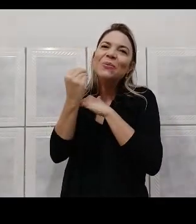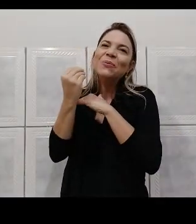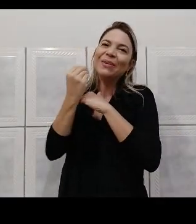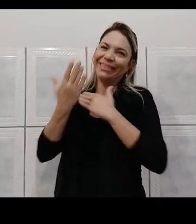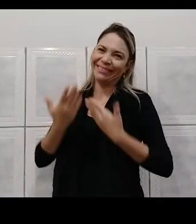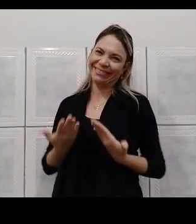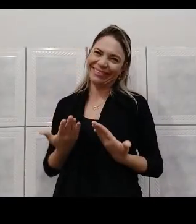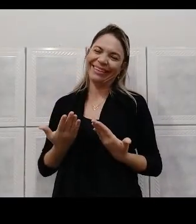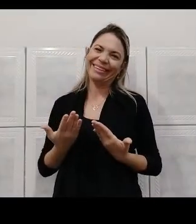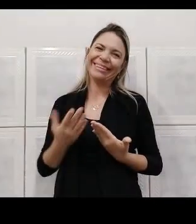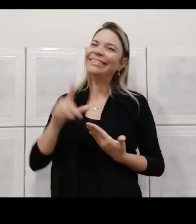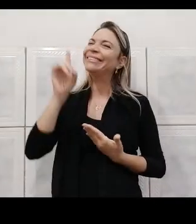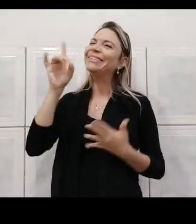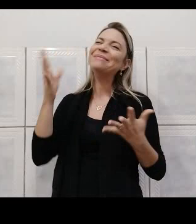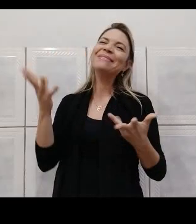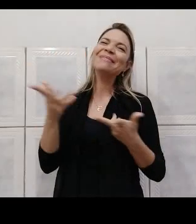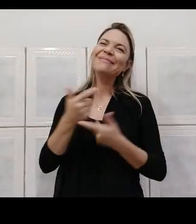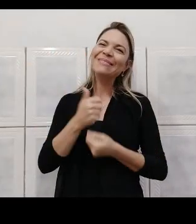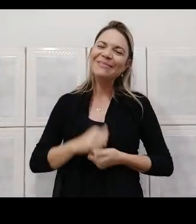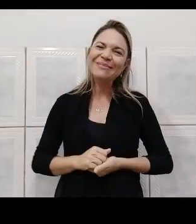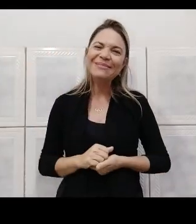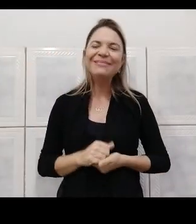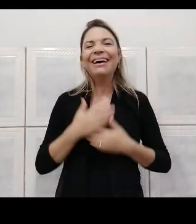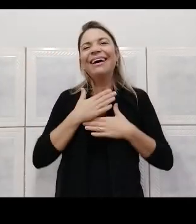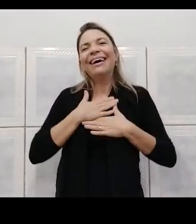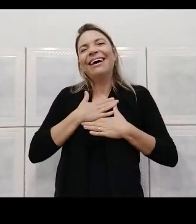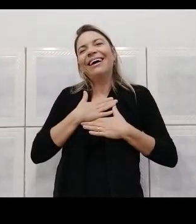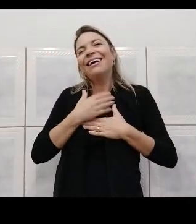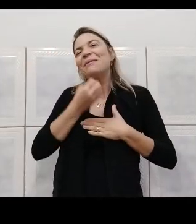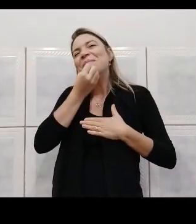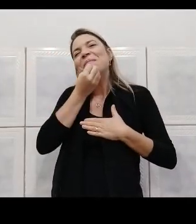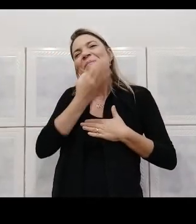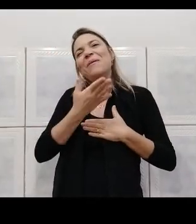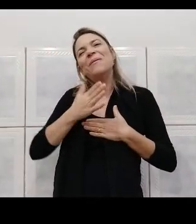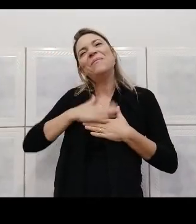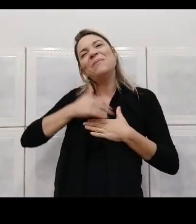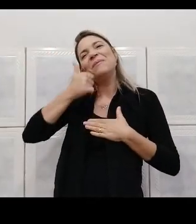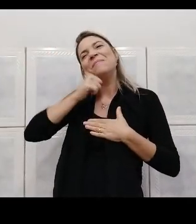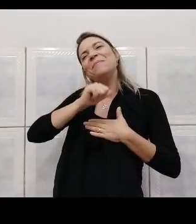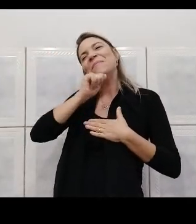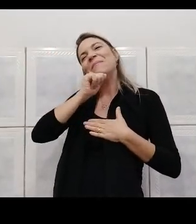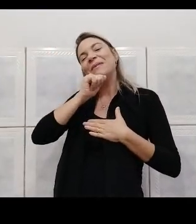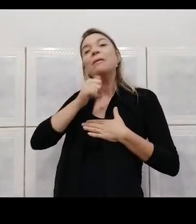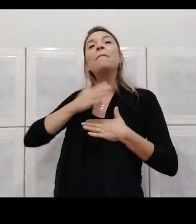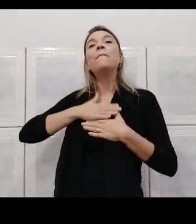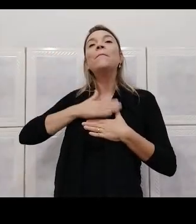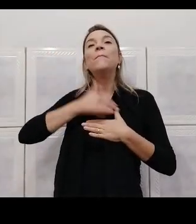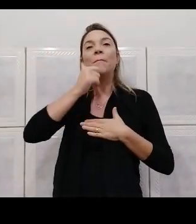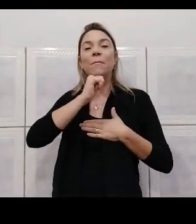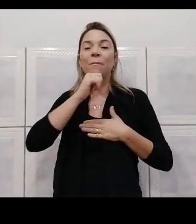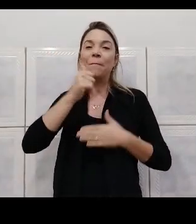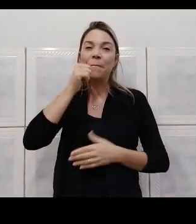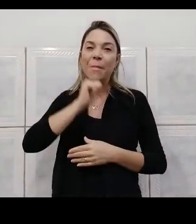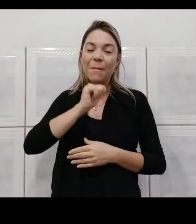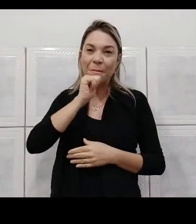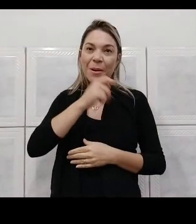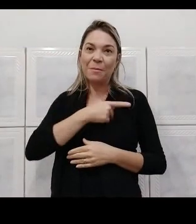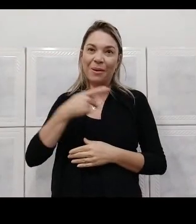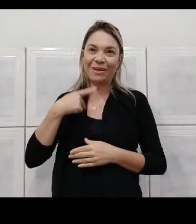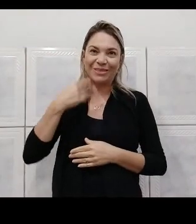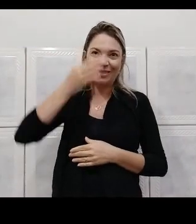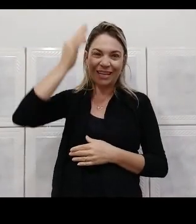é bom saber que eu tenho mãe. A minha mãe mora a